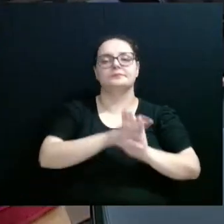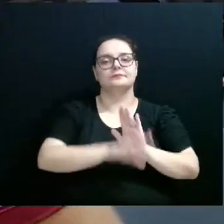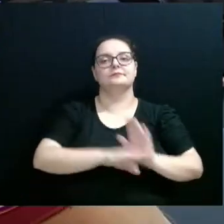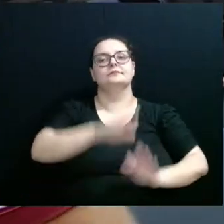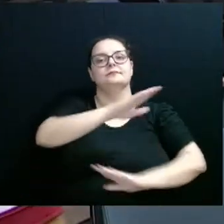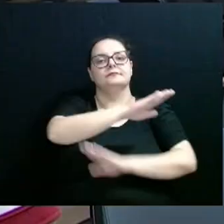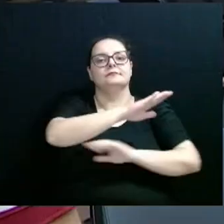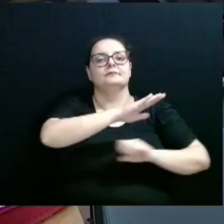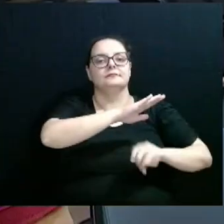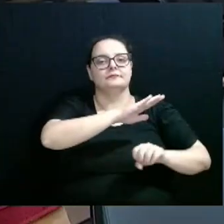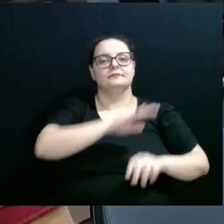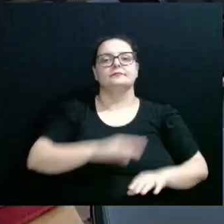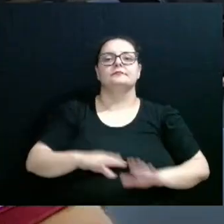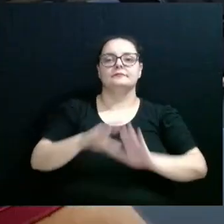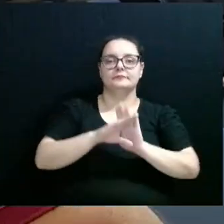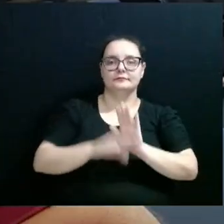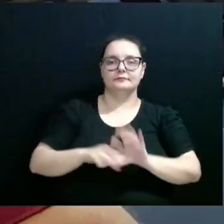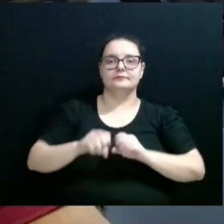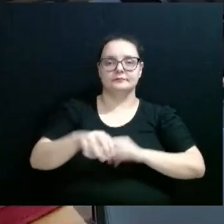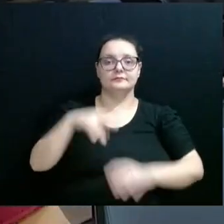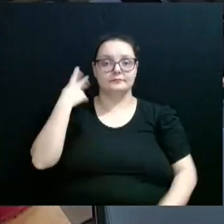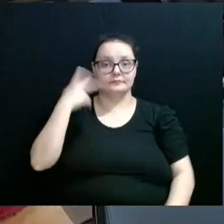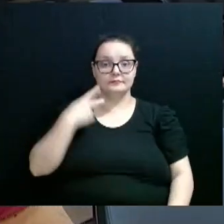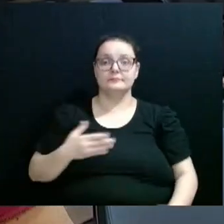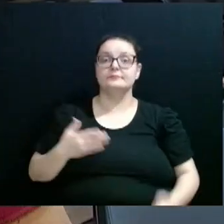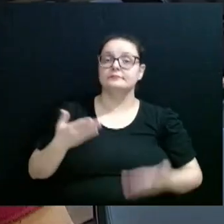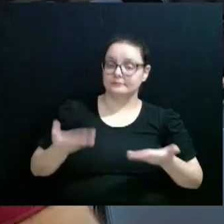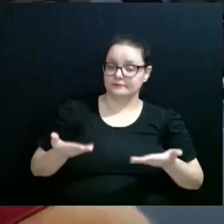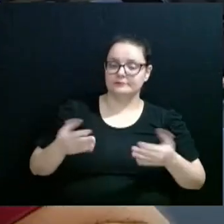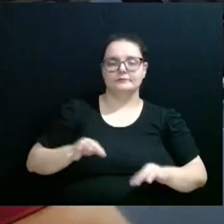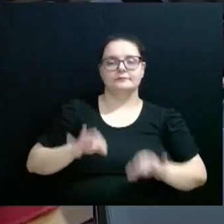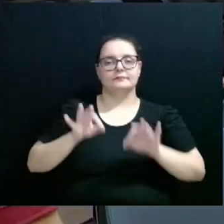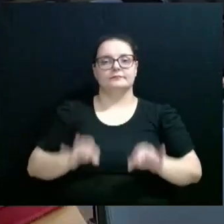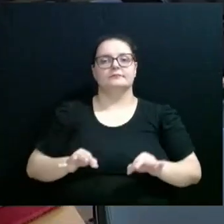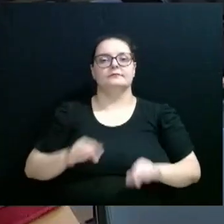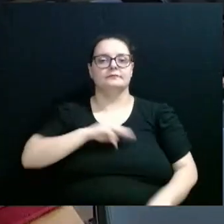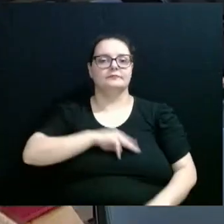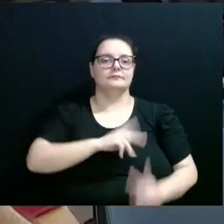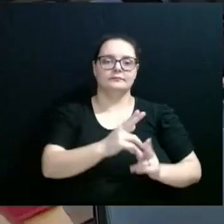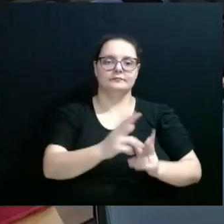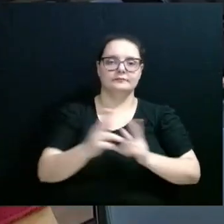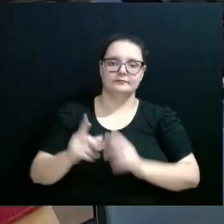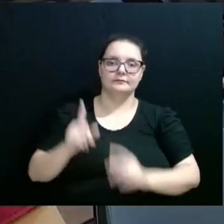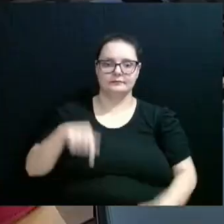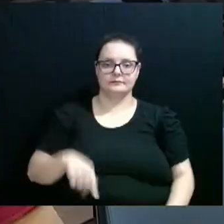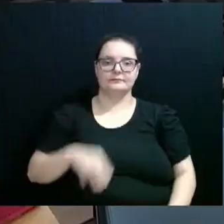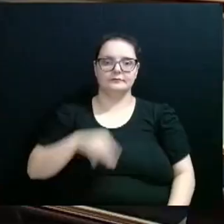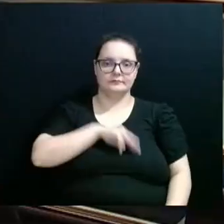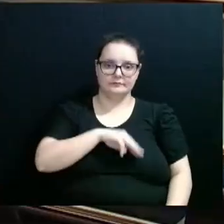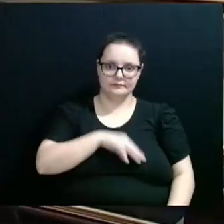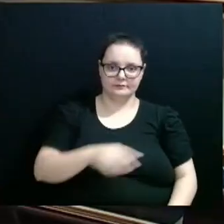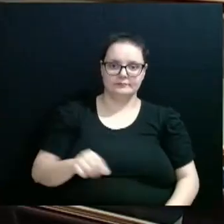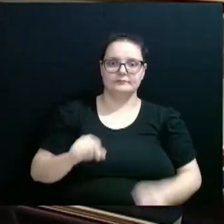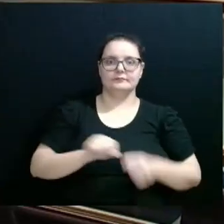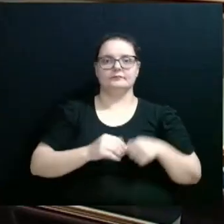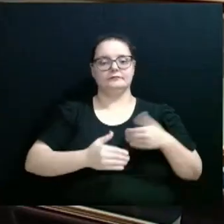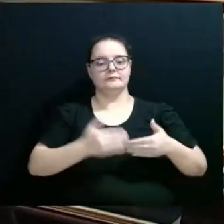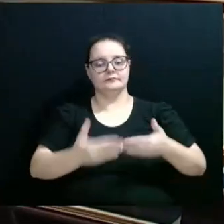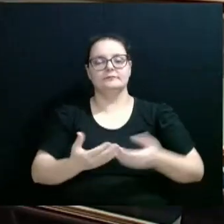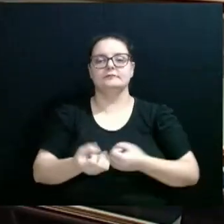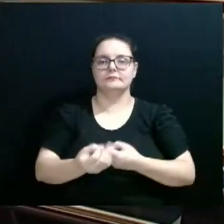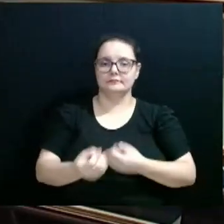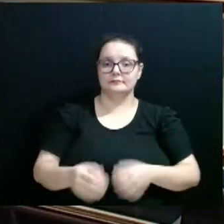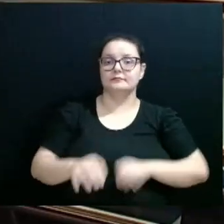educação política, eles servem exatamente para uma mesma missão, que é a missão de fazer um processo formativo, uma educação